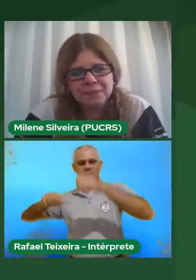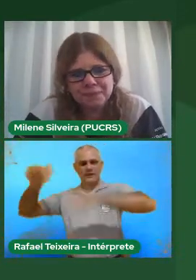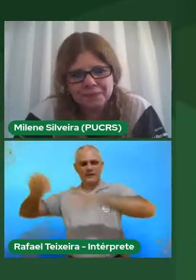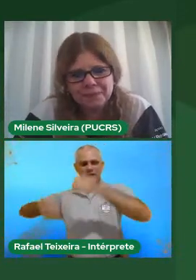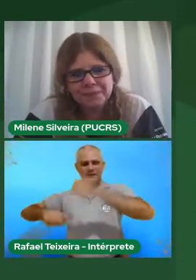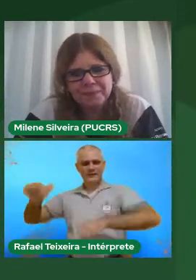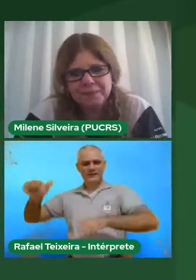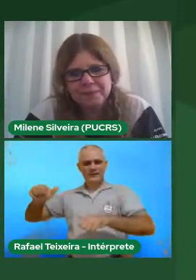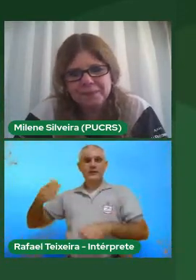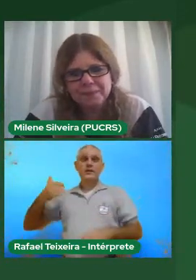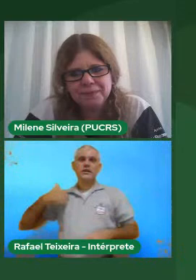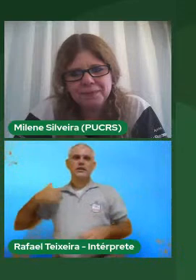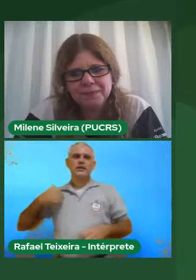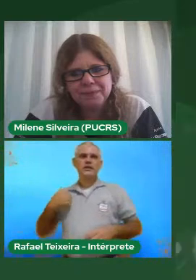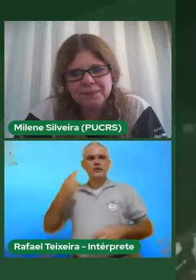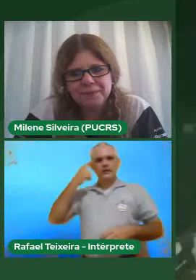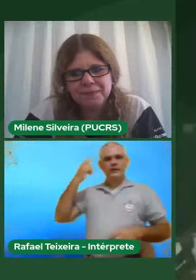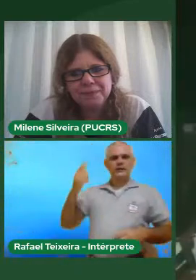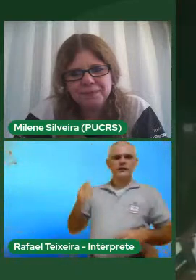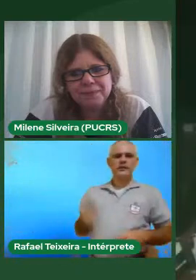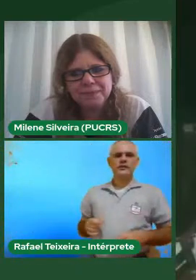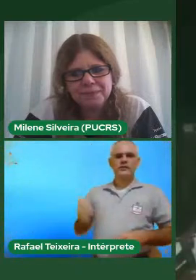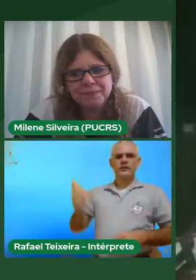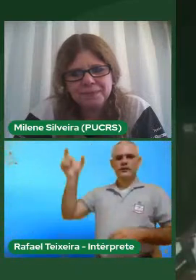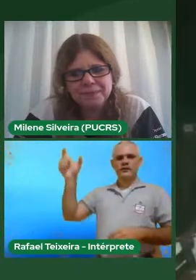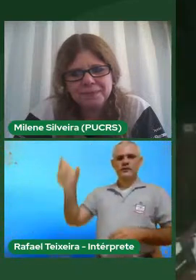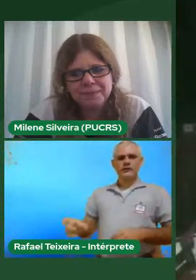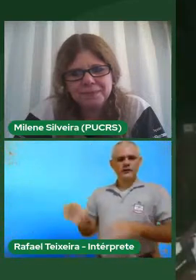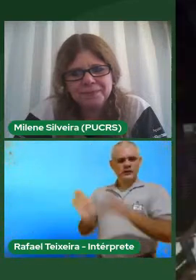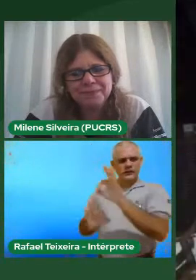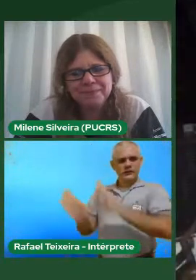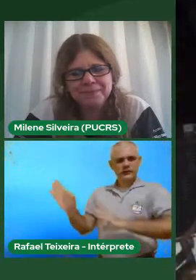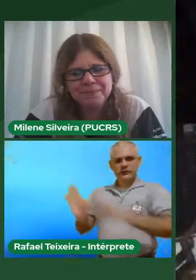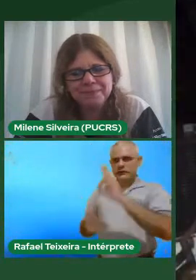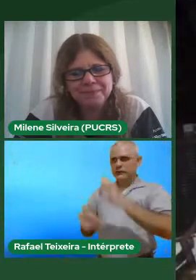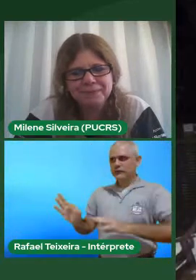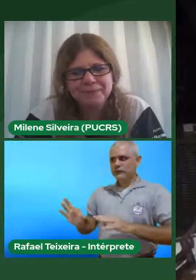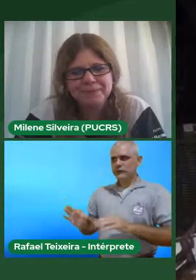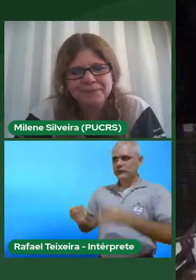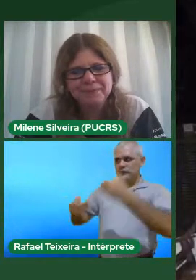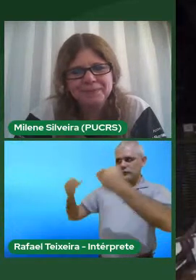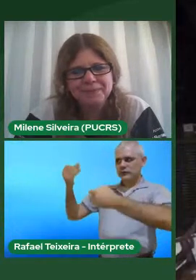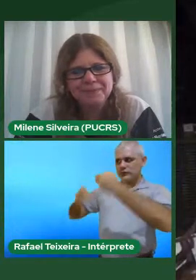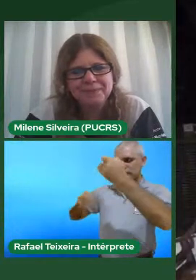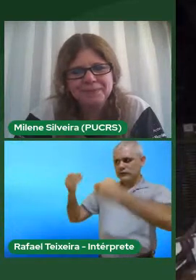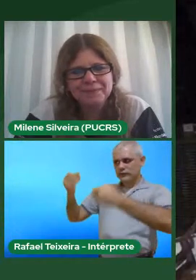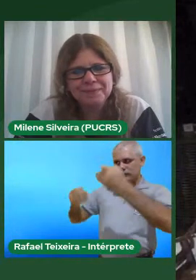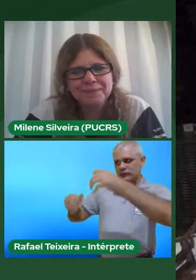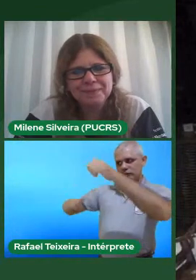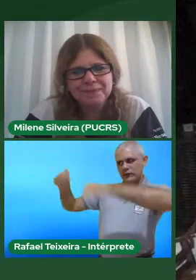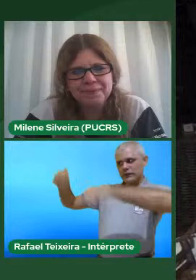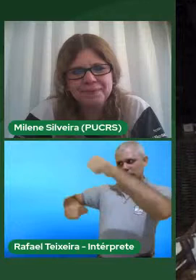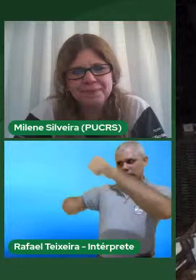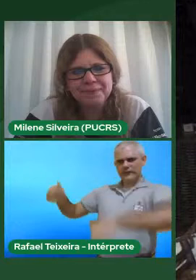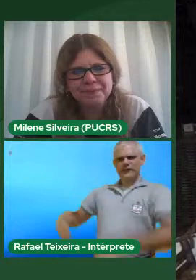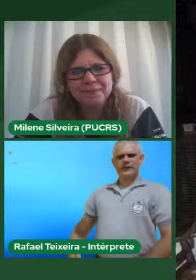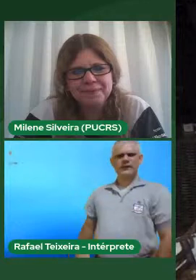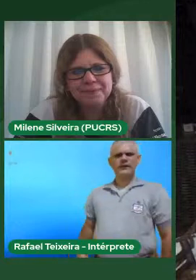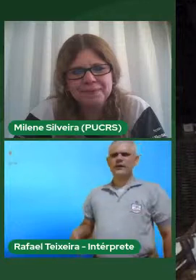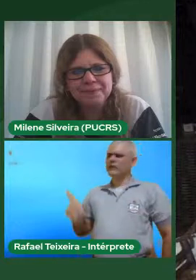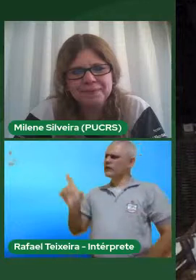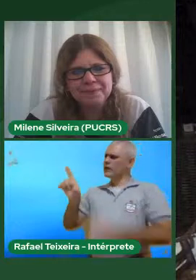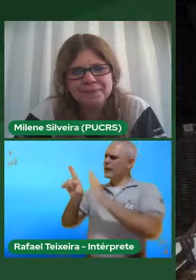membro julgador. Eu lembro muito bem de você fazendo perguntas super relevantes e importantes para